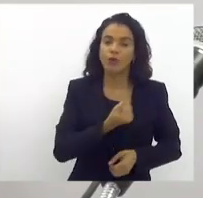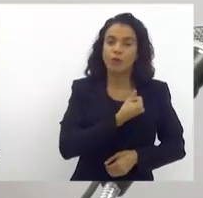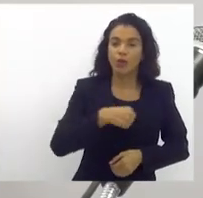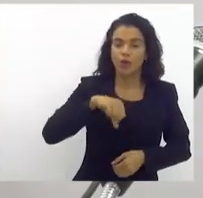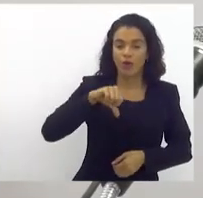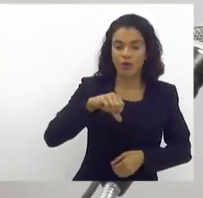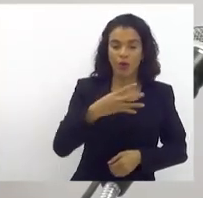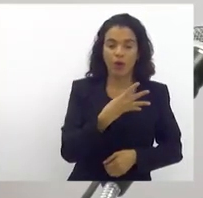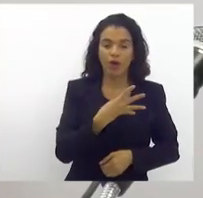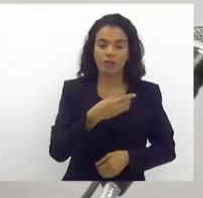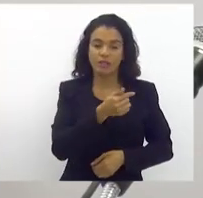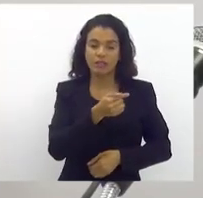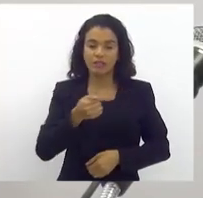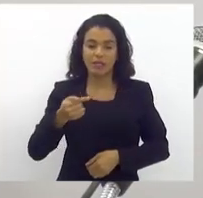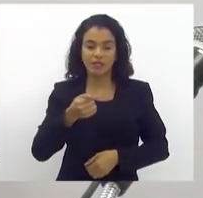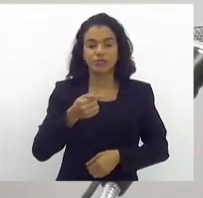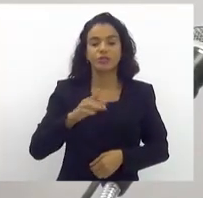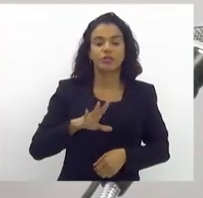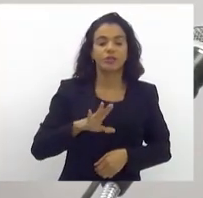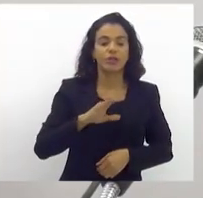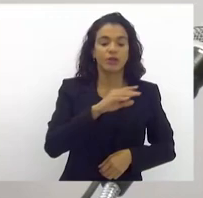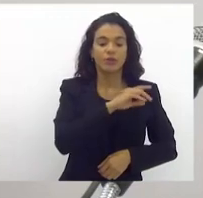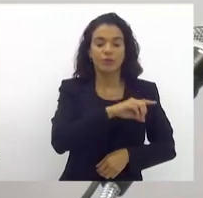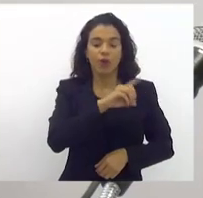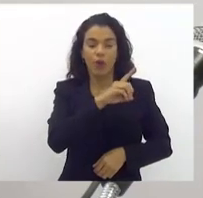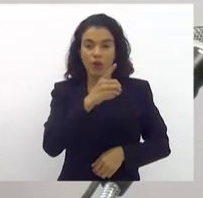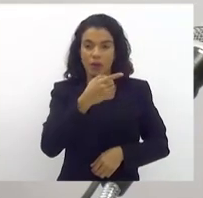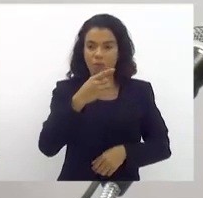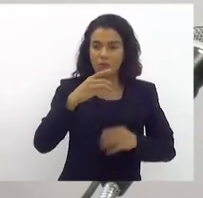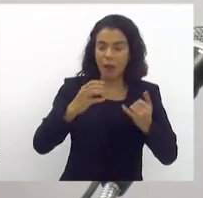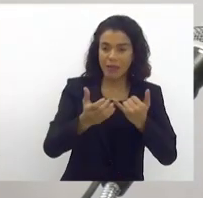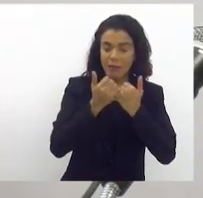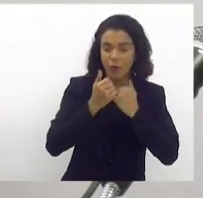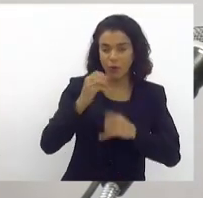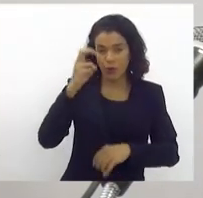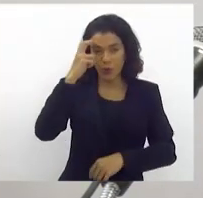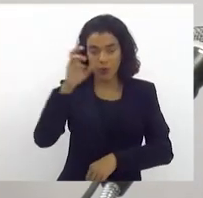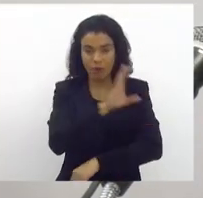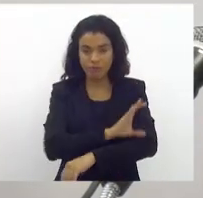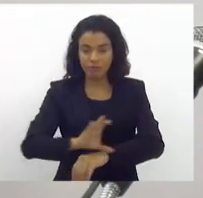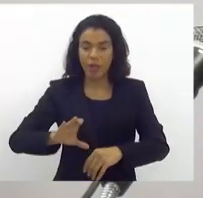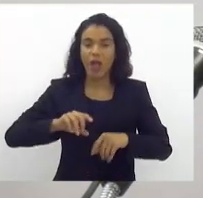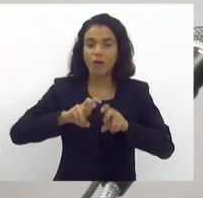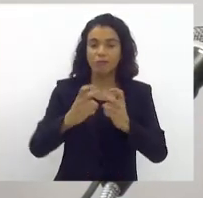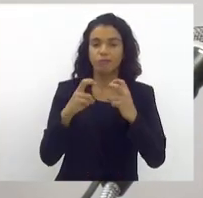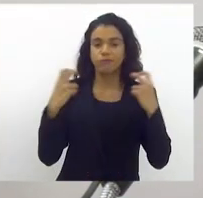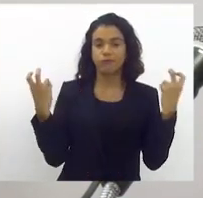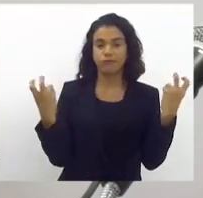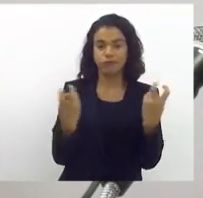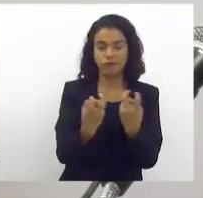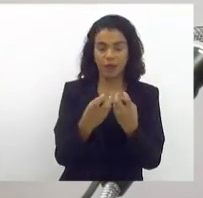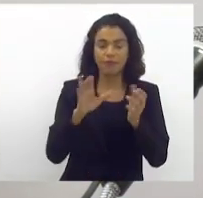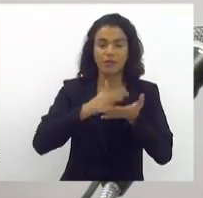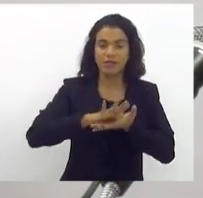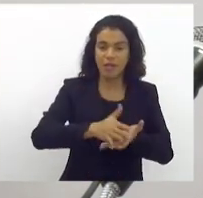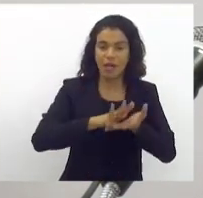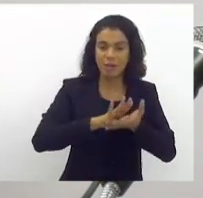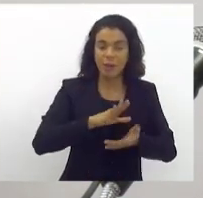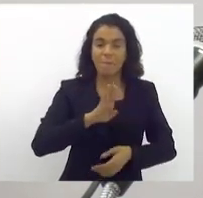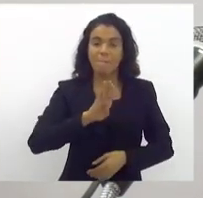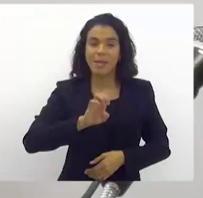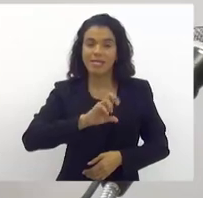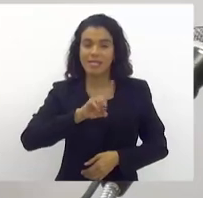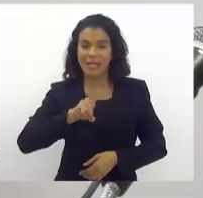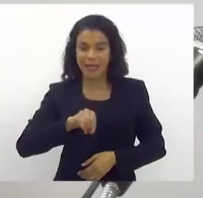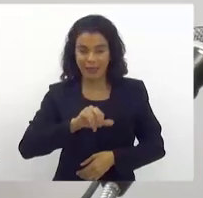PL 4776 de 21, de autoria do deputado Rodrigo Amorim, que declara patrimônio cultural e material do Estado do Rio de Janeiro, a roda de samba, QG do samba e compositores amigos de Bezerra da Silva e da